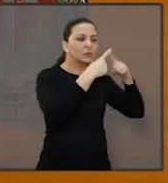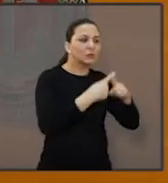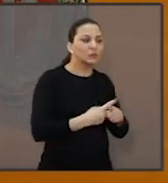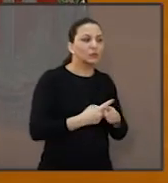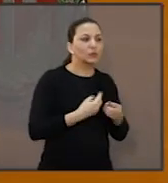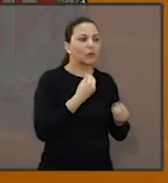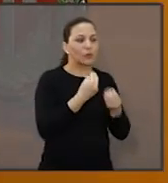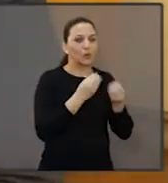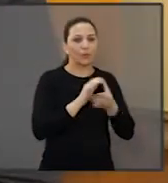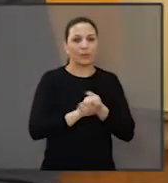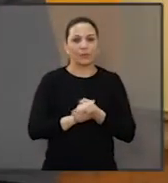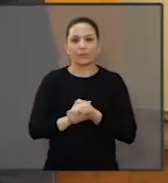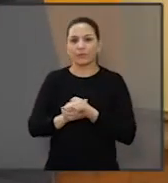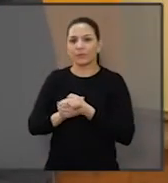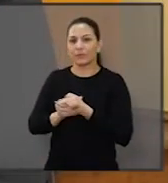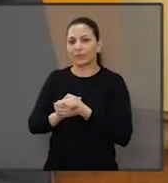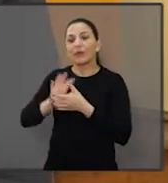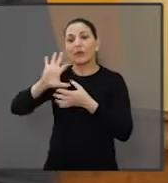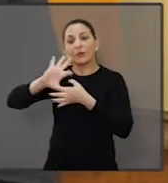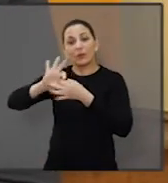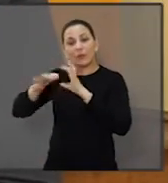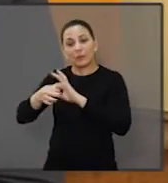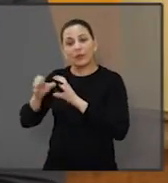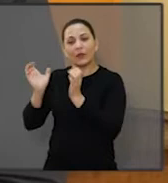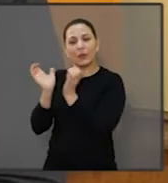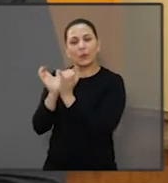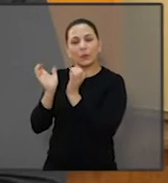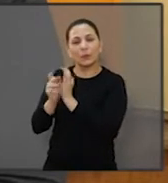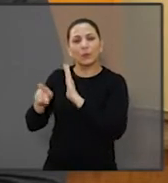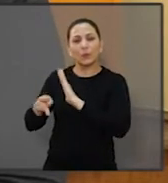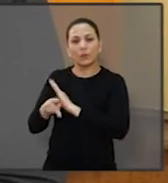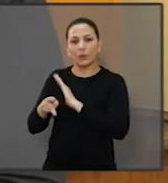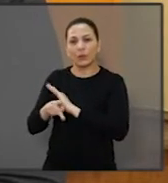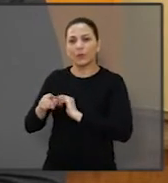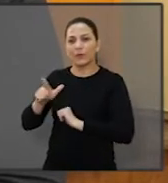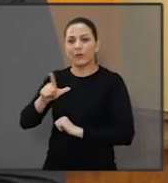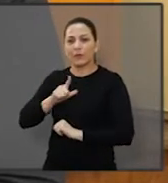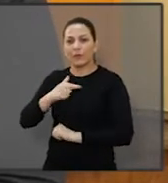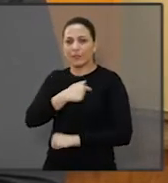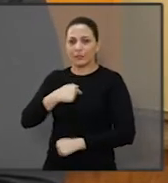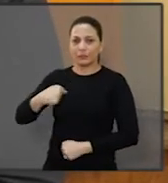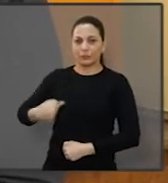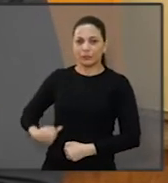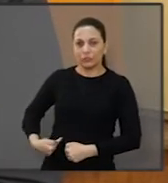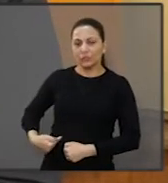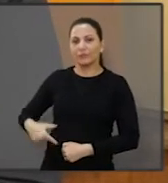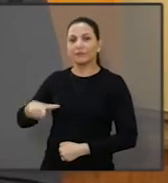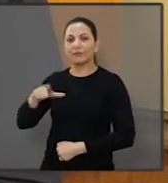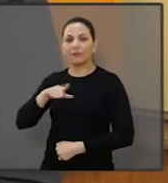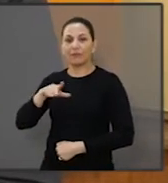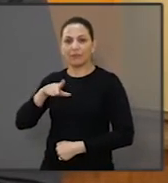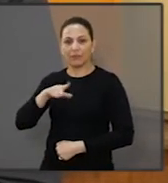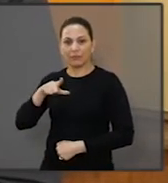Lembra? Nessa Olimpíada, nós passamos por várias equipes, incluindo uma das a China,